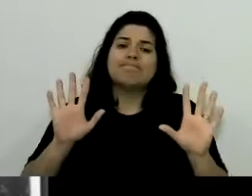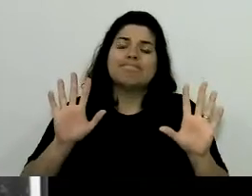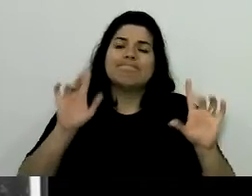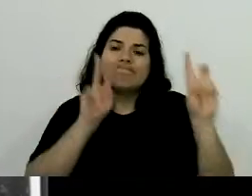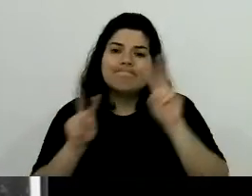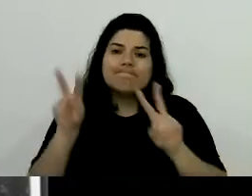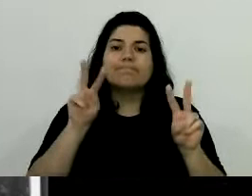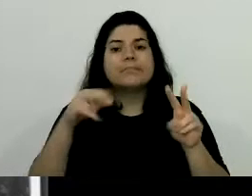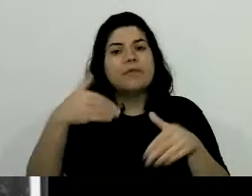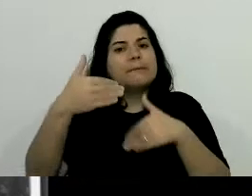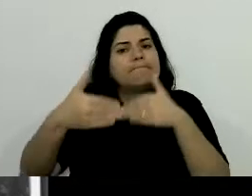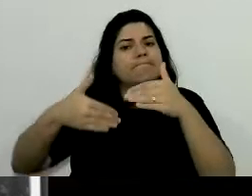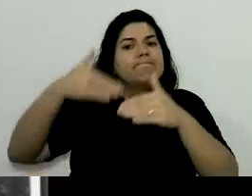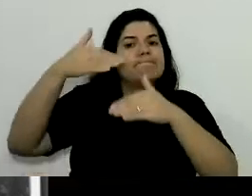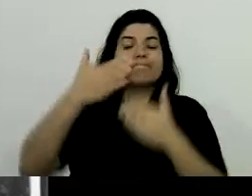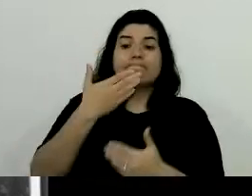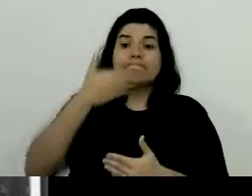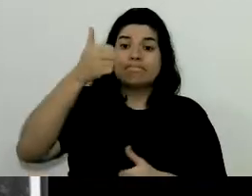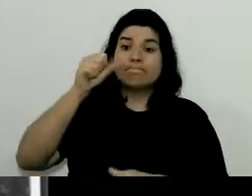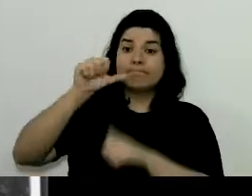ver vão se sofisticando,